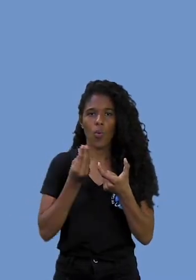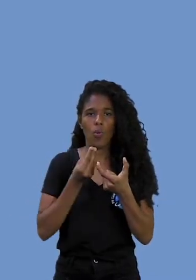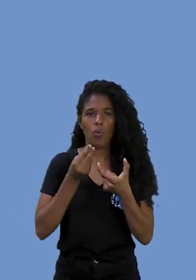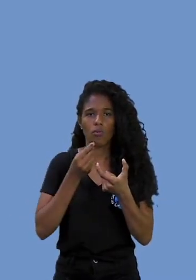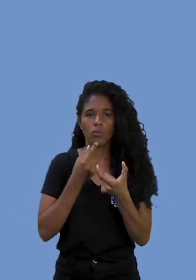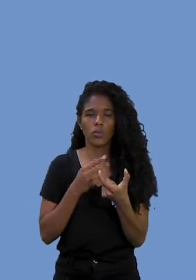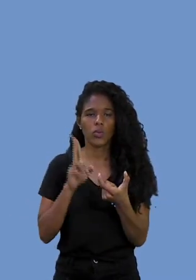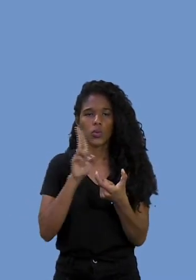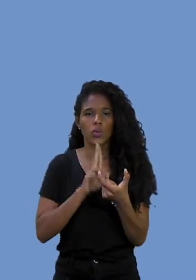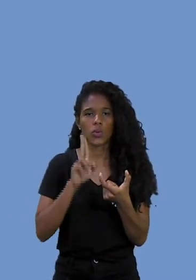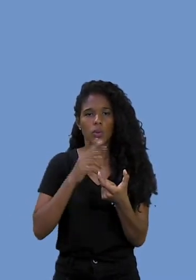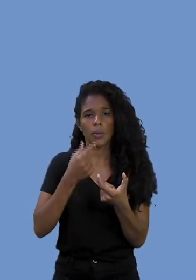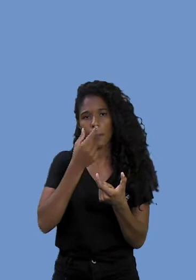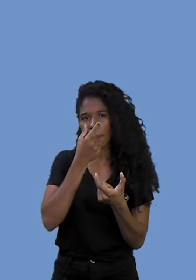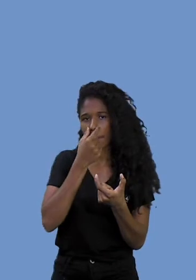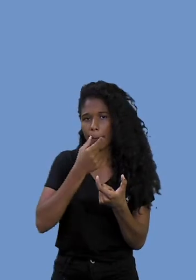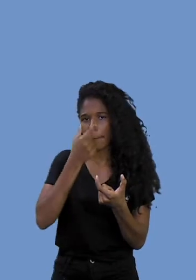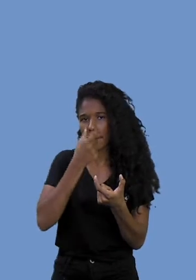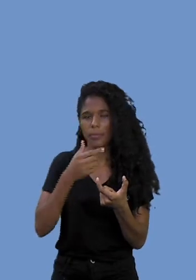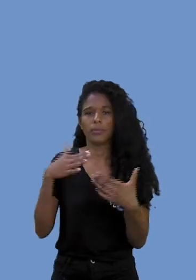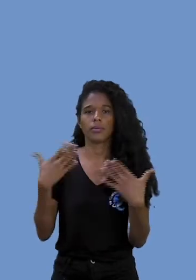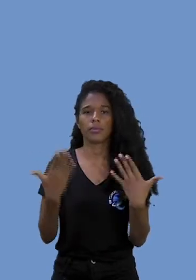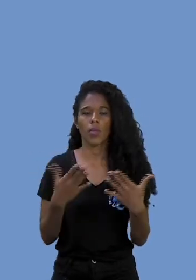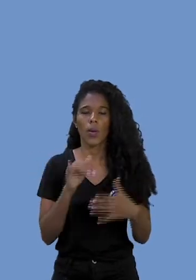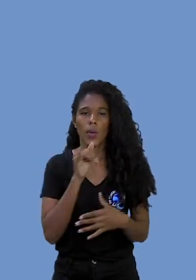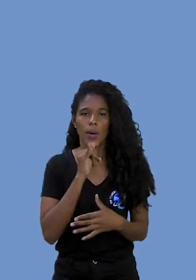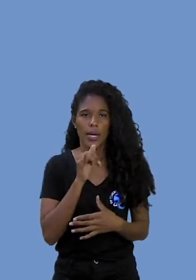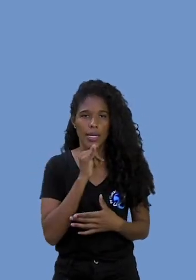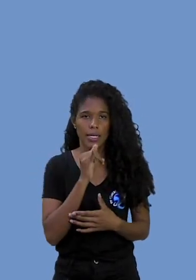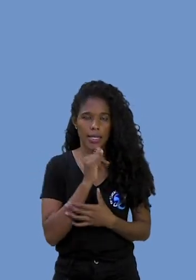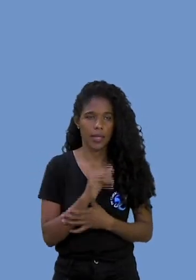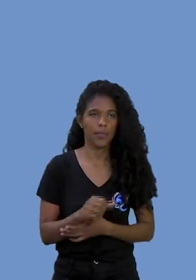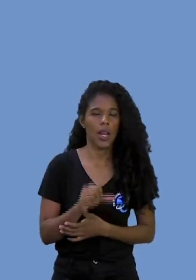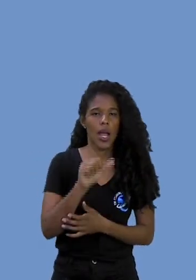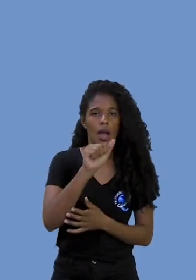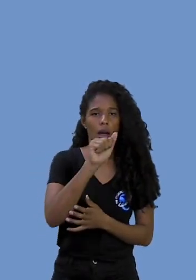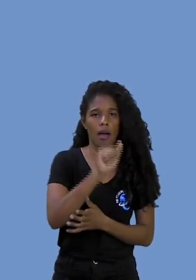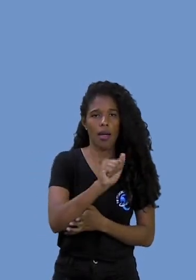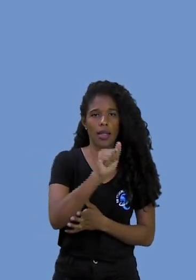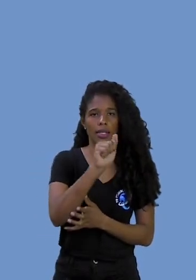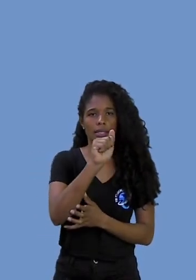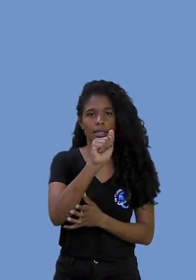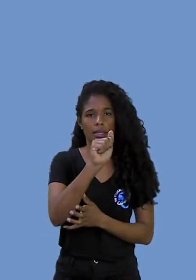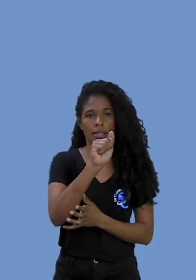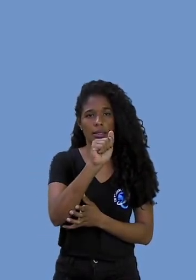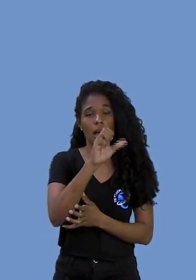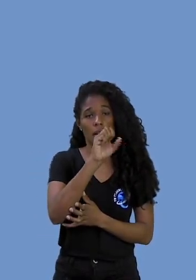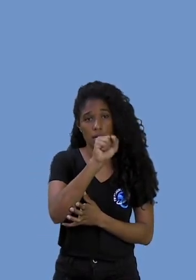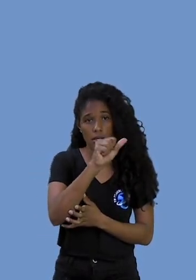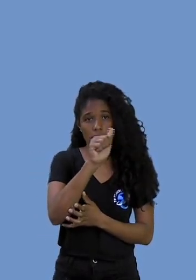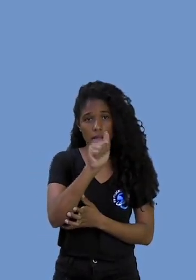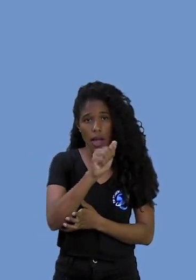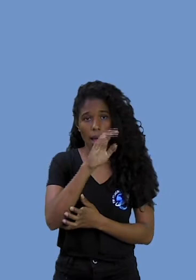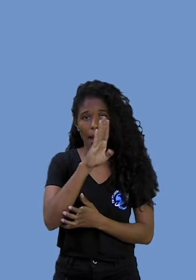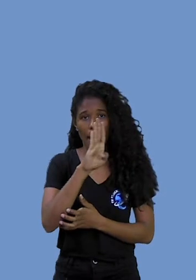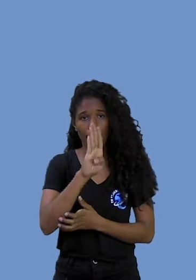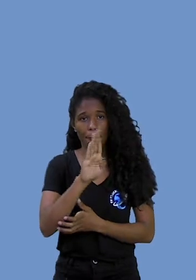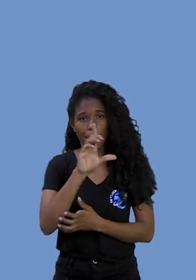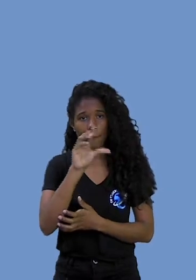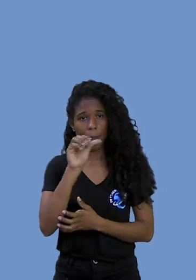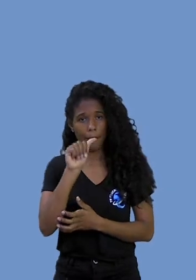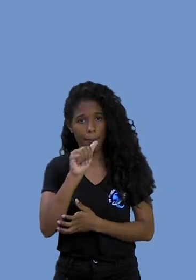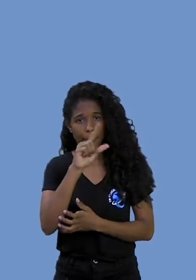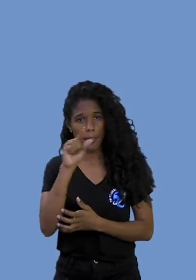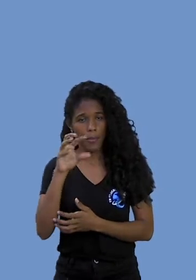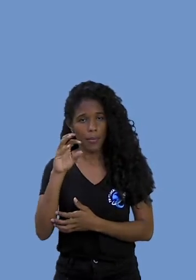sabão, reflexões. E a cedilha? A cedilha é utilizada com a letra C e